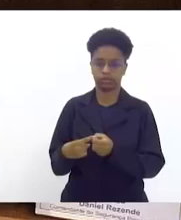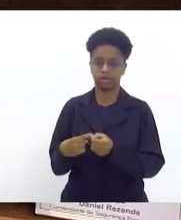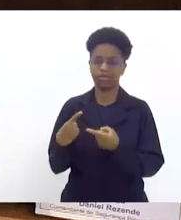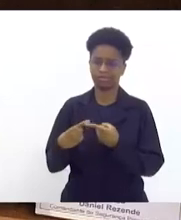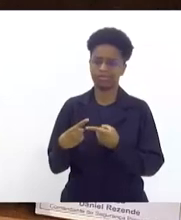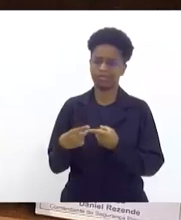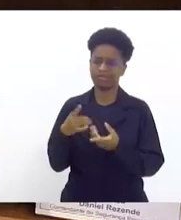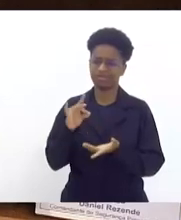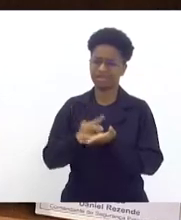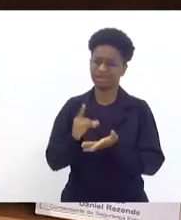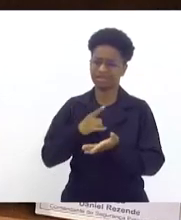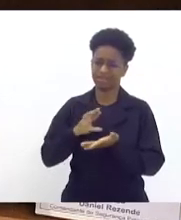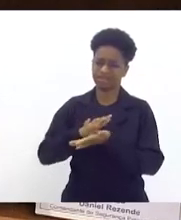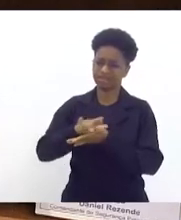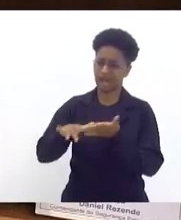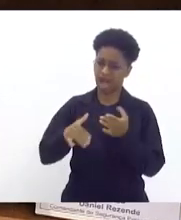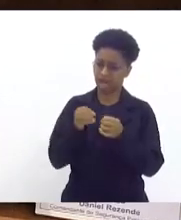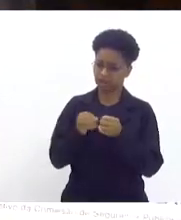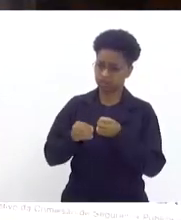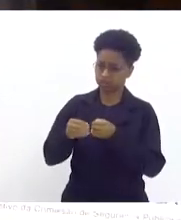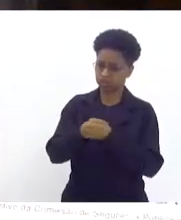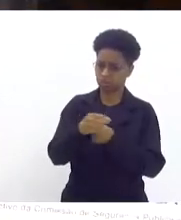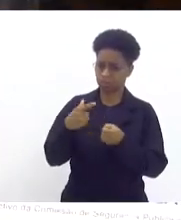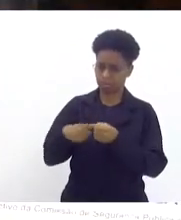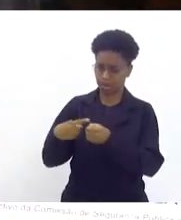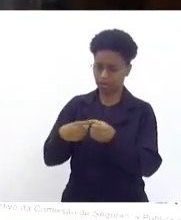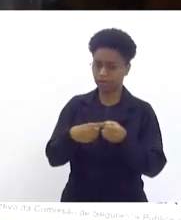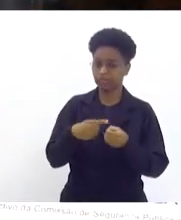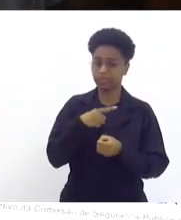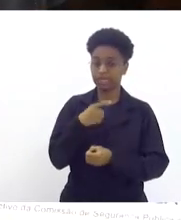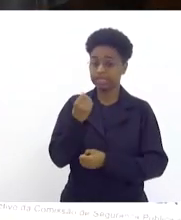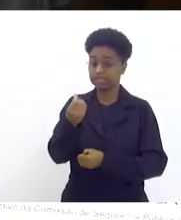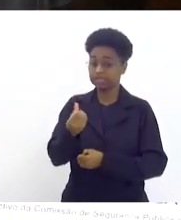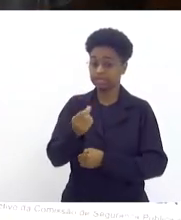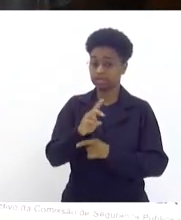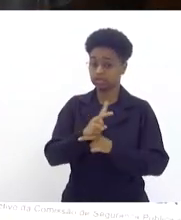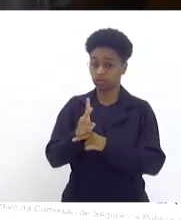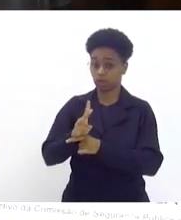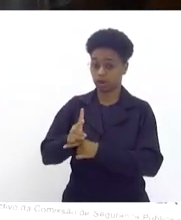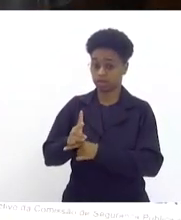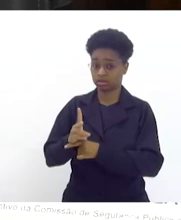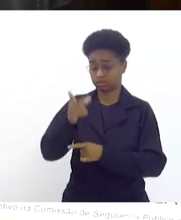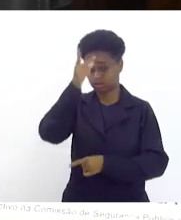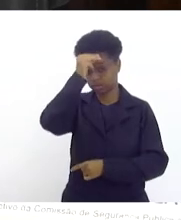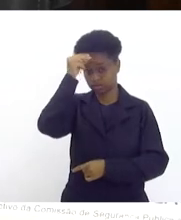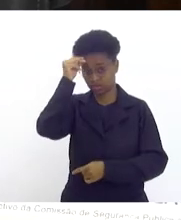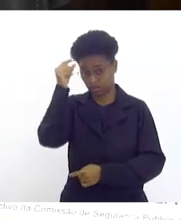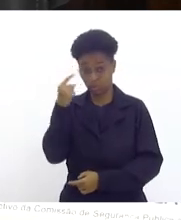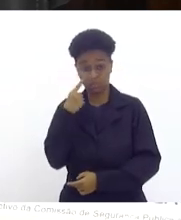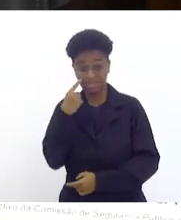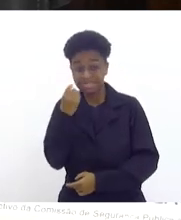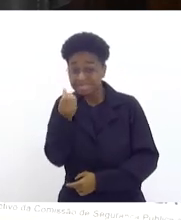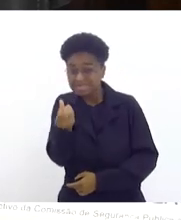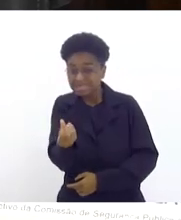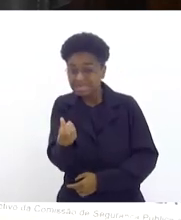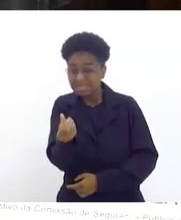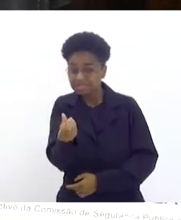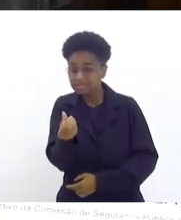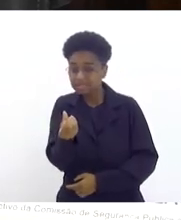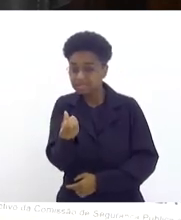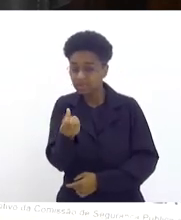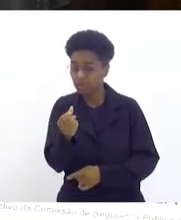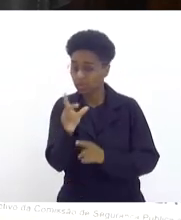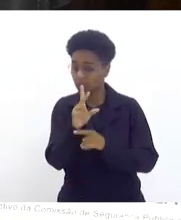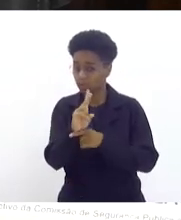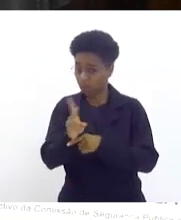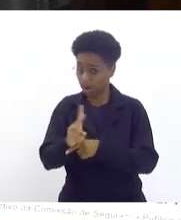vários bairros ao mesmo tempo que tem um efetivo de seis guardas municipais veja só seis guardas